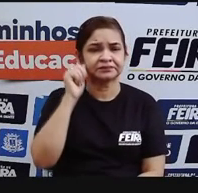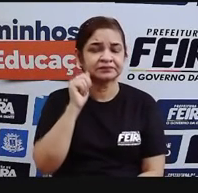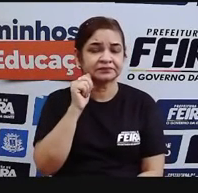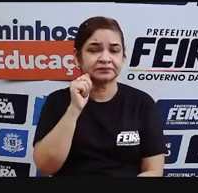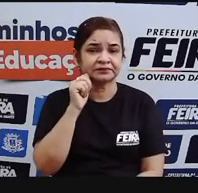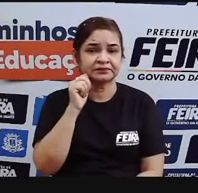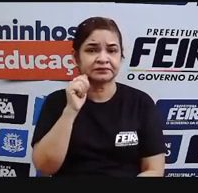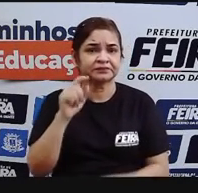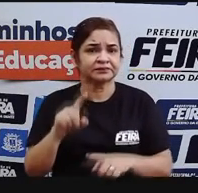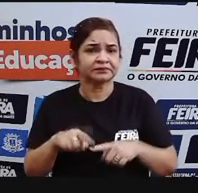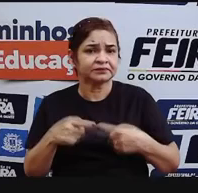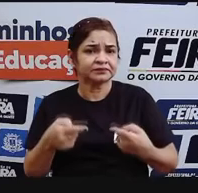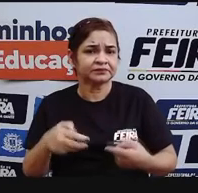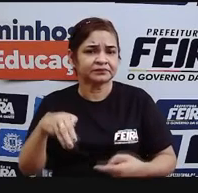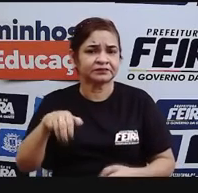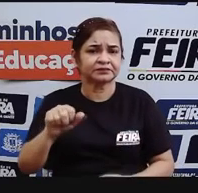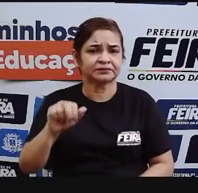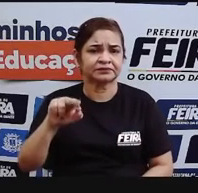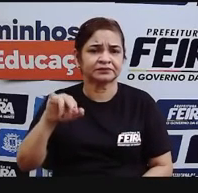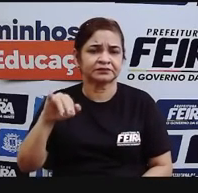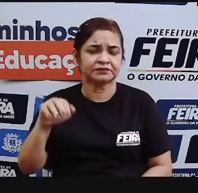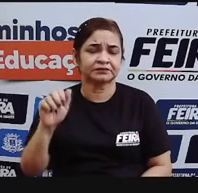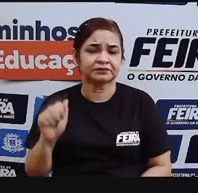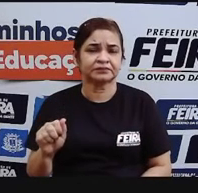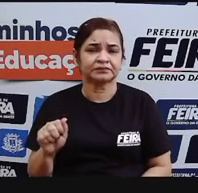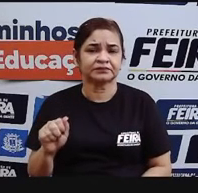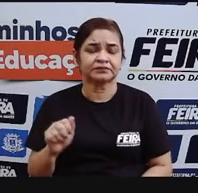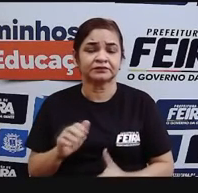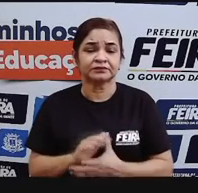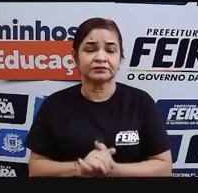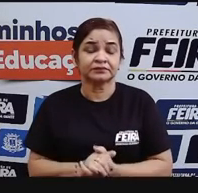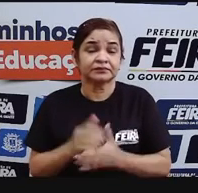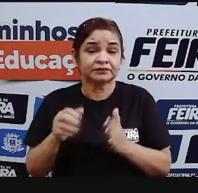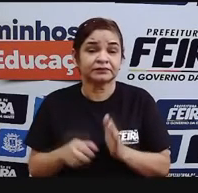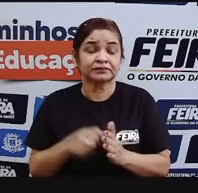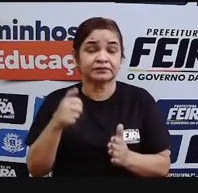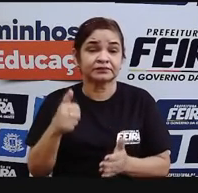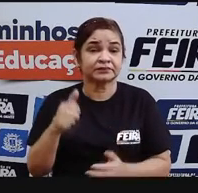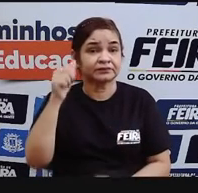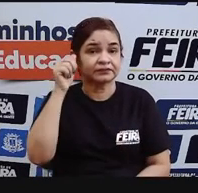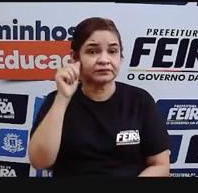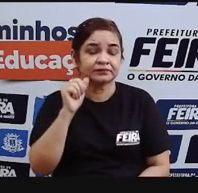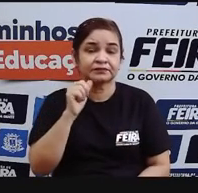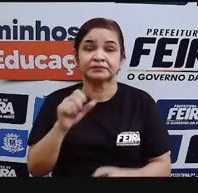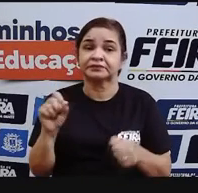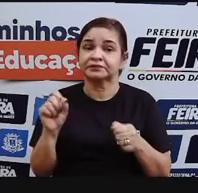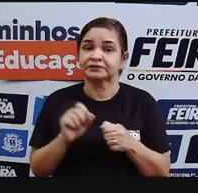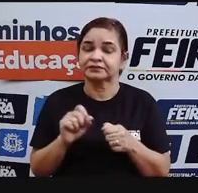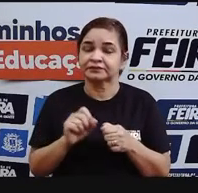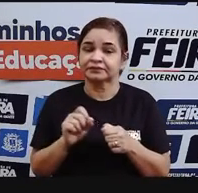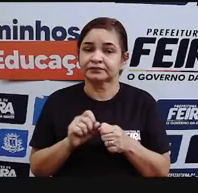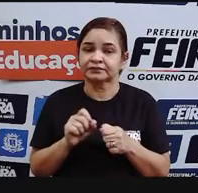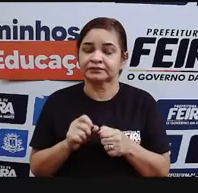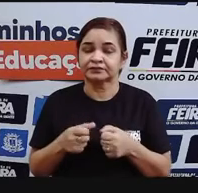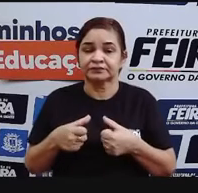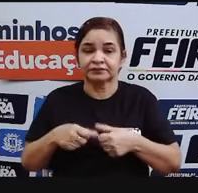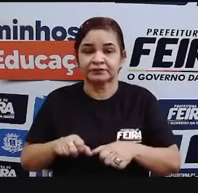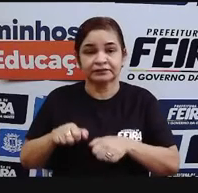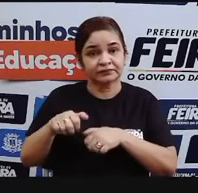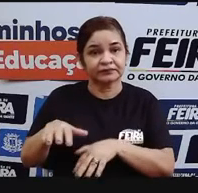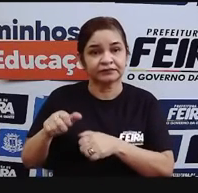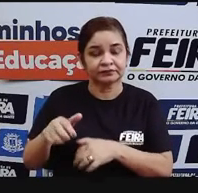A Maria Quitéria de Jesus foi a primeira mulher a fazer parte do Exército